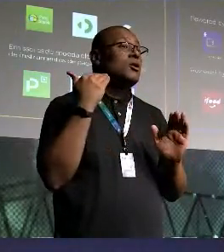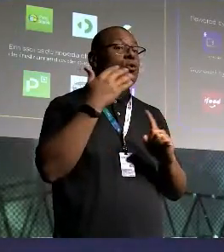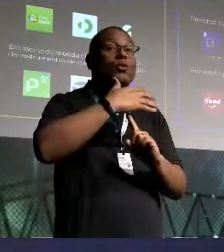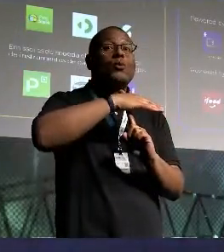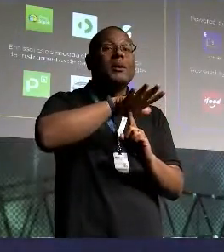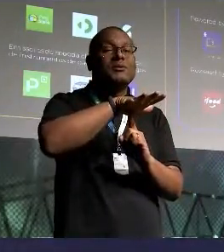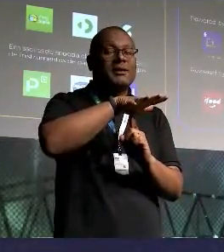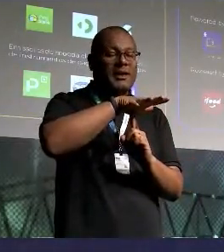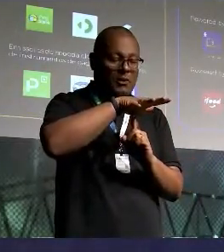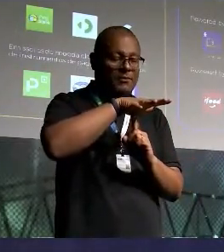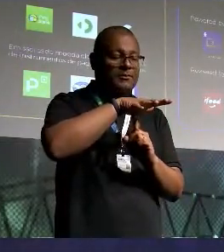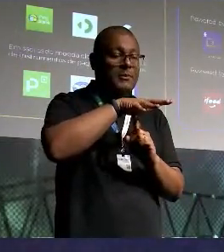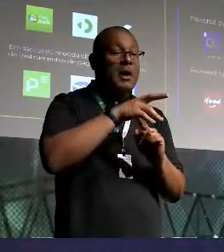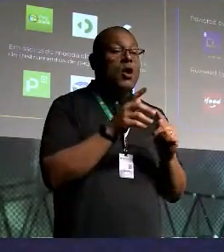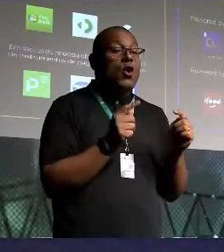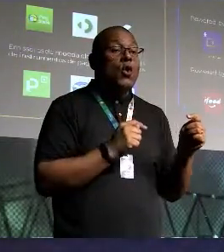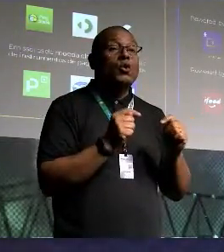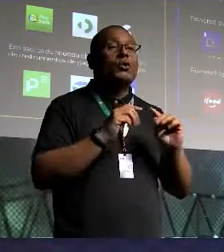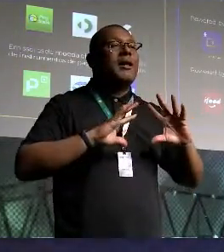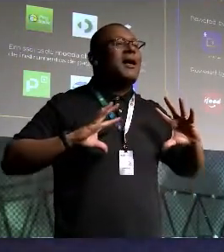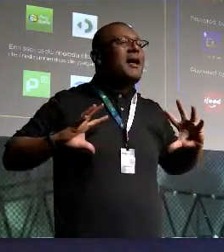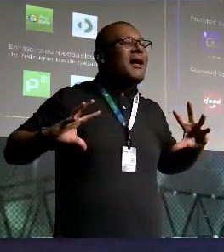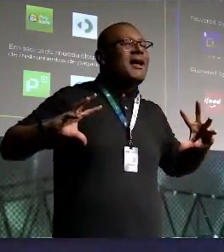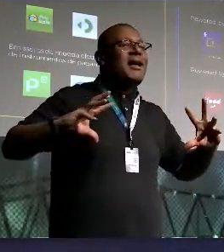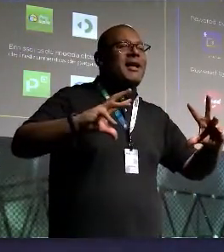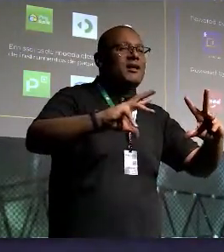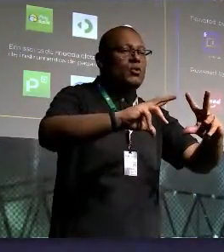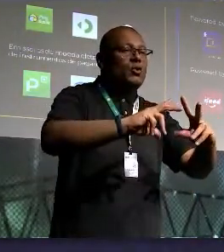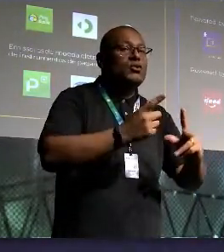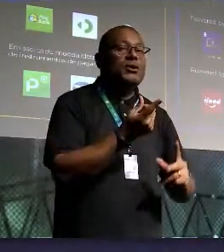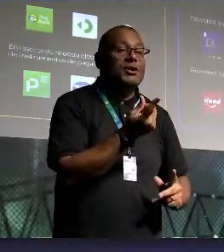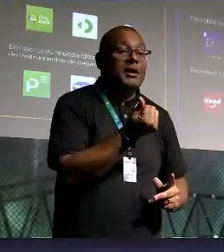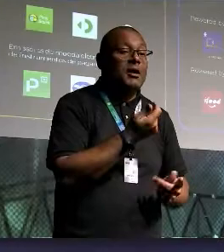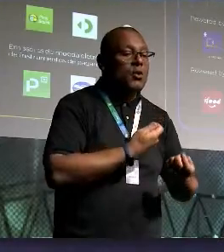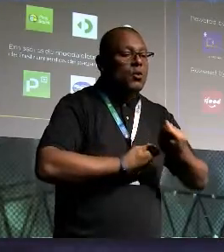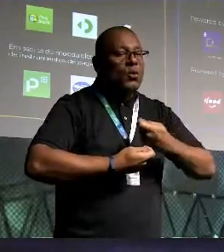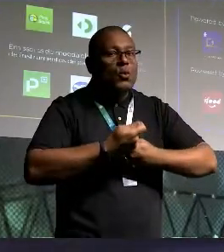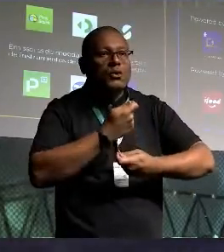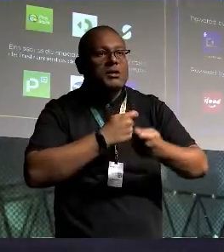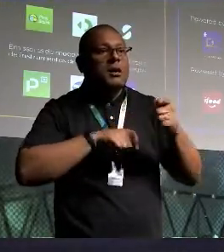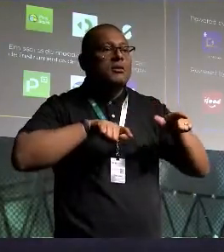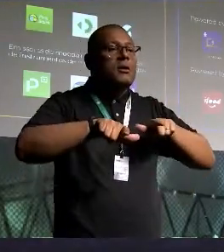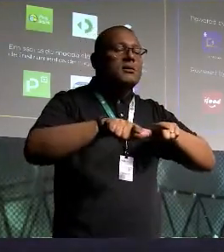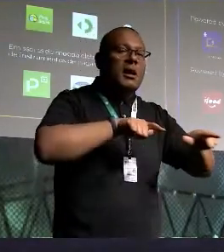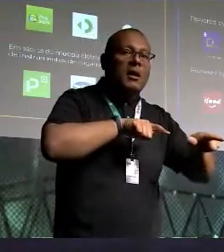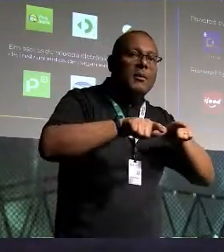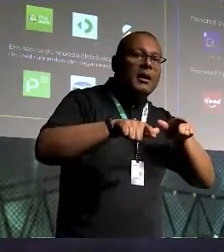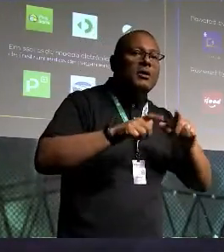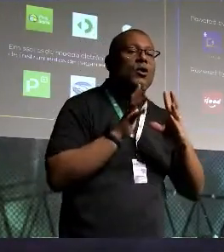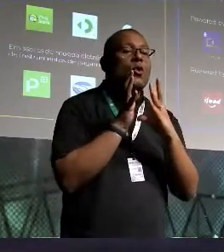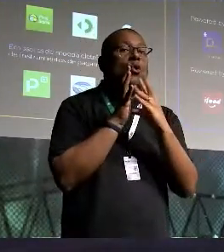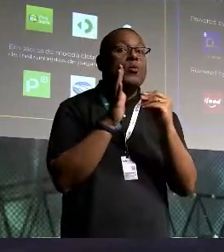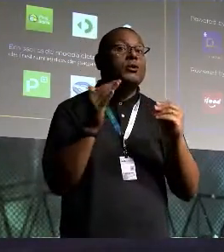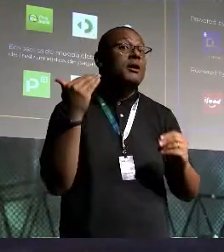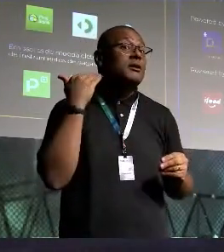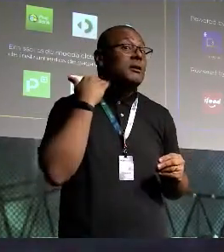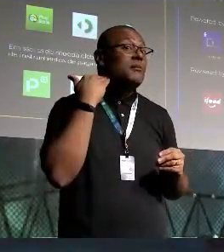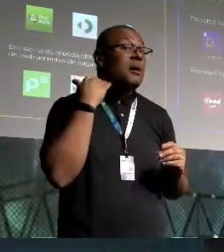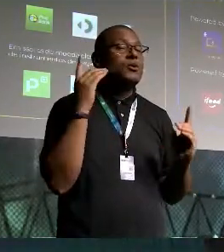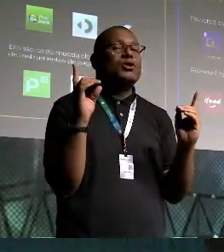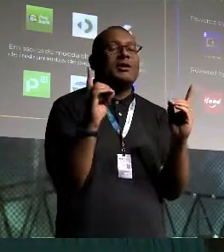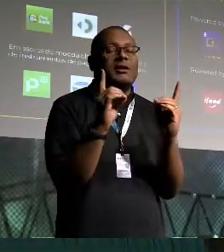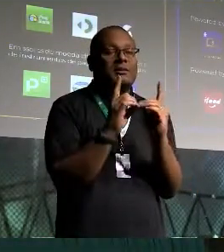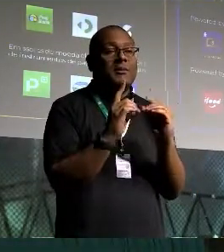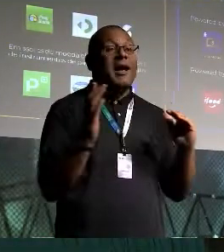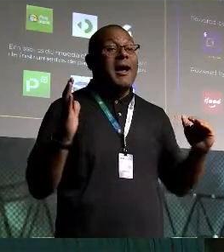Central de regular todo mundo que está operando, que está exercitando algum modelo de Banking as a Service. Ele fala,